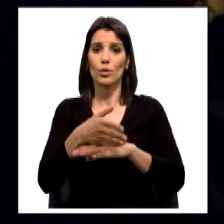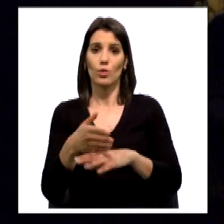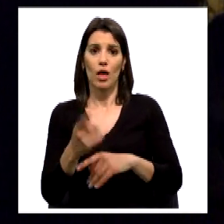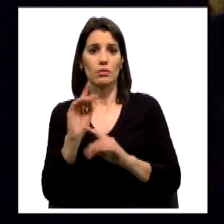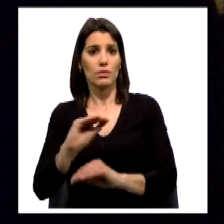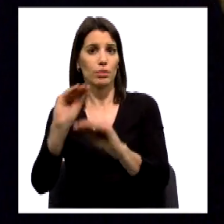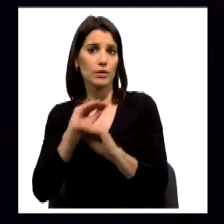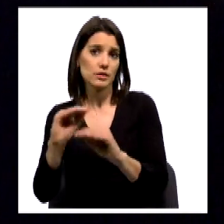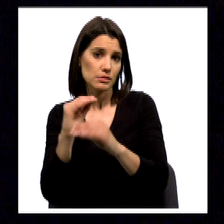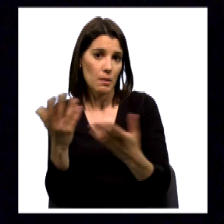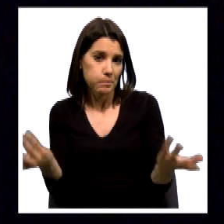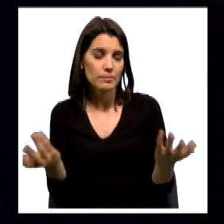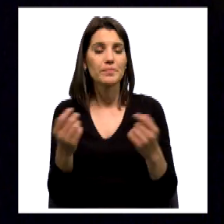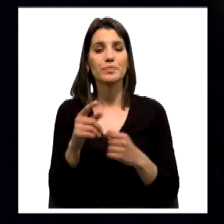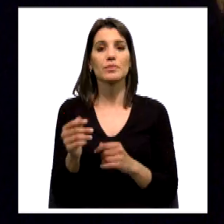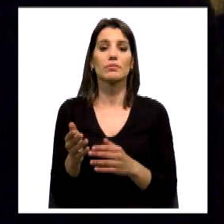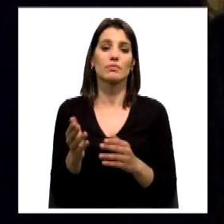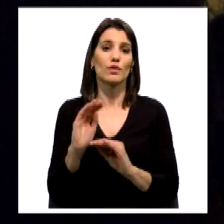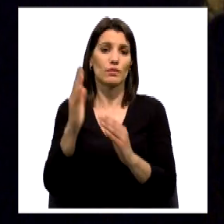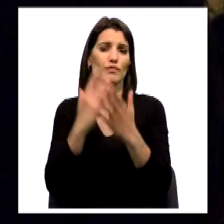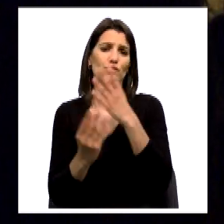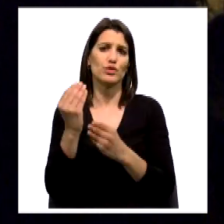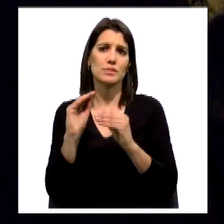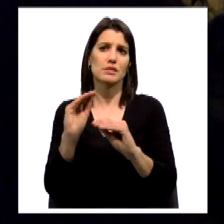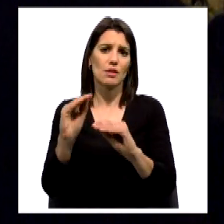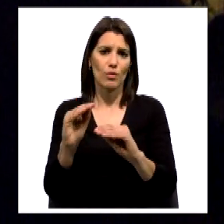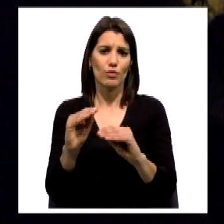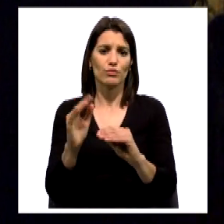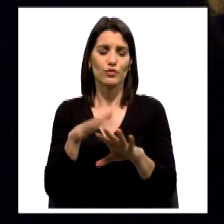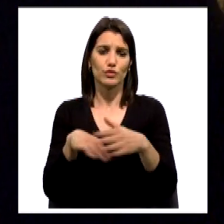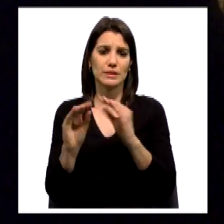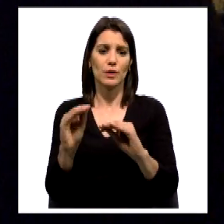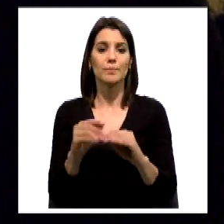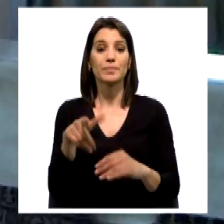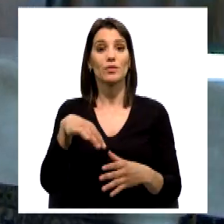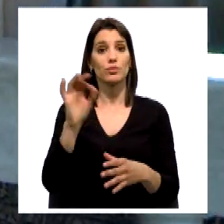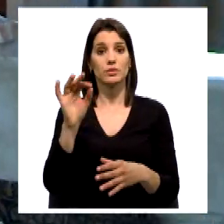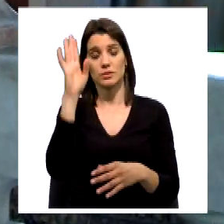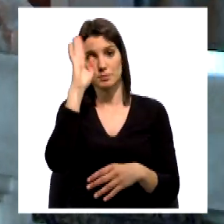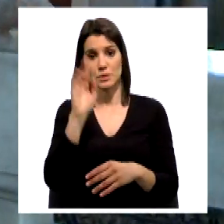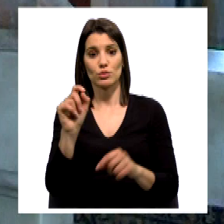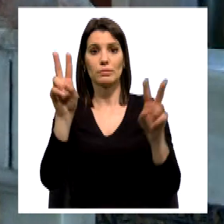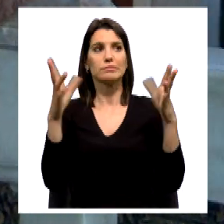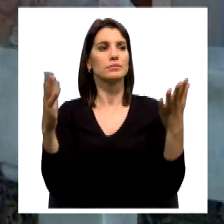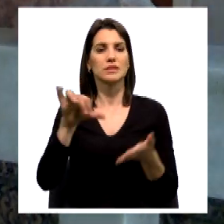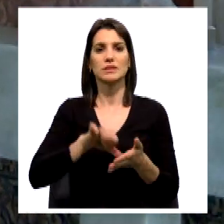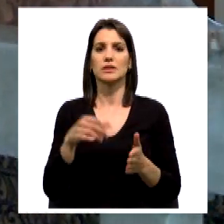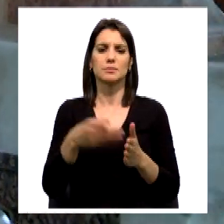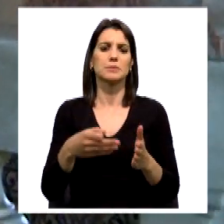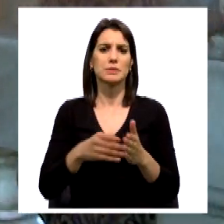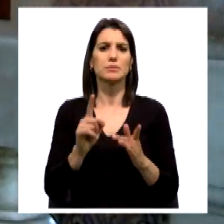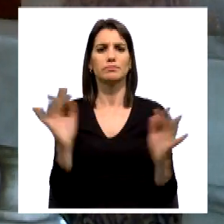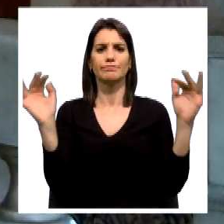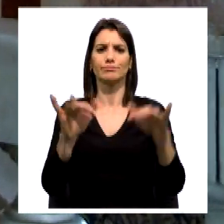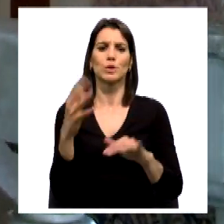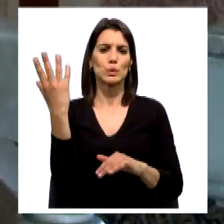um lado, digamos, educativo, se quiser, um lado formativo de públicos. A Fundação já é mesmo conhecida como um